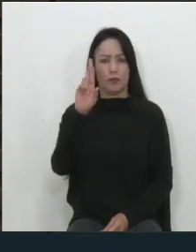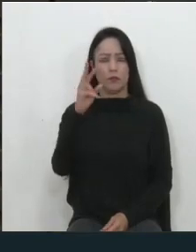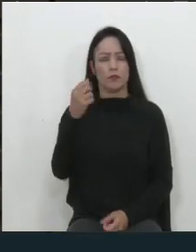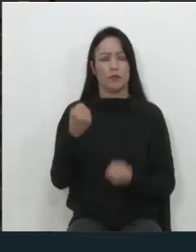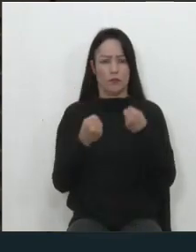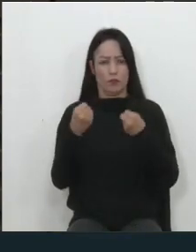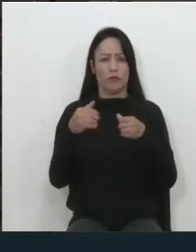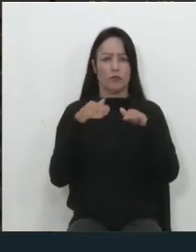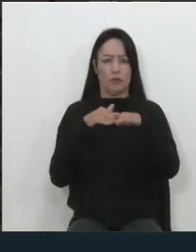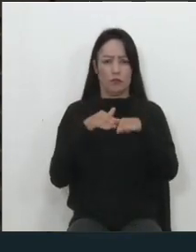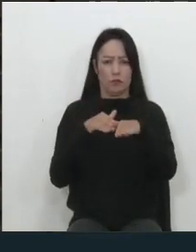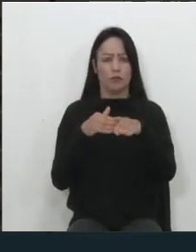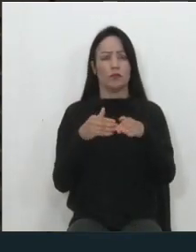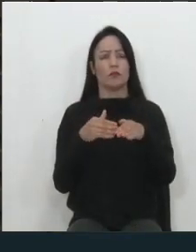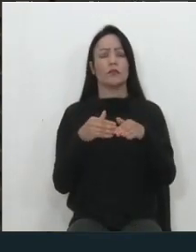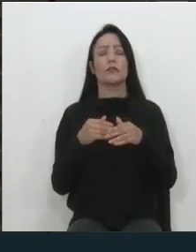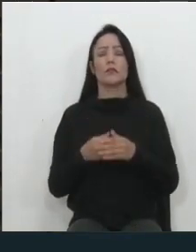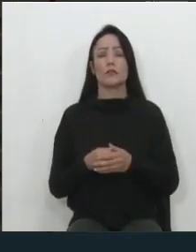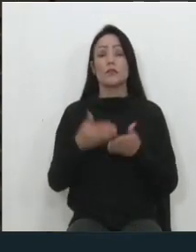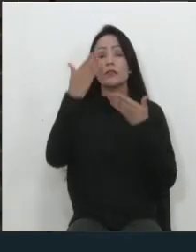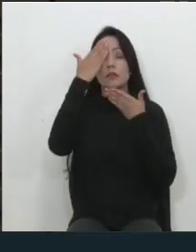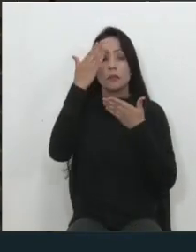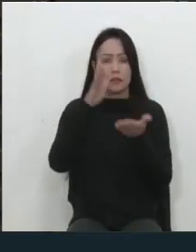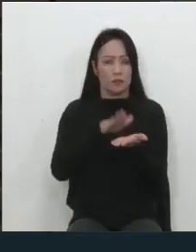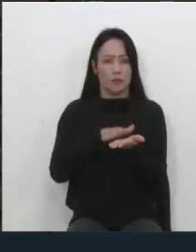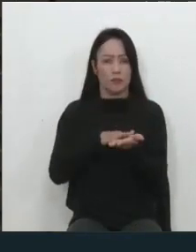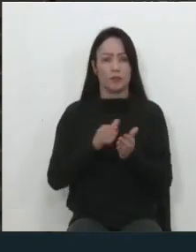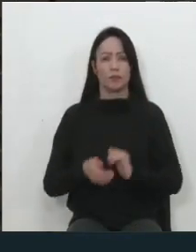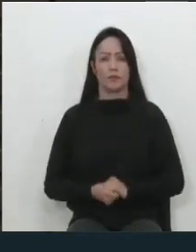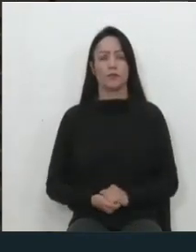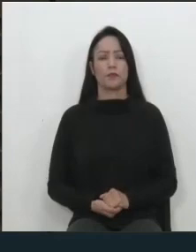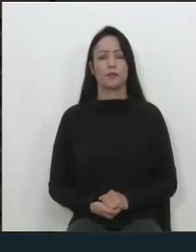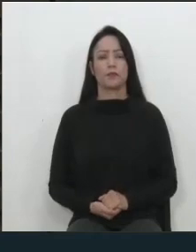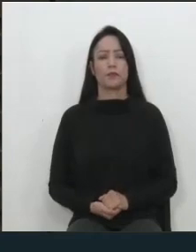parabéns. Muito obrigado, presidente. Obrigado.